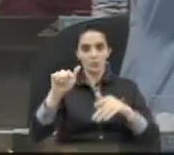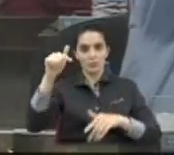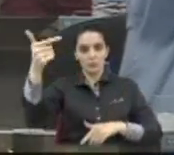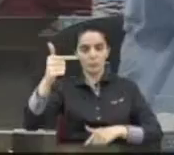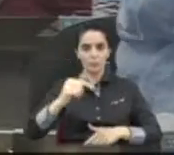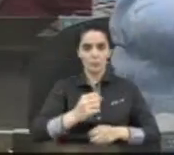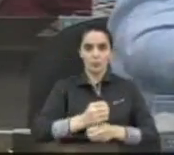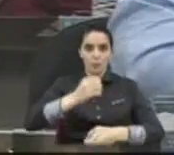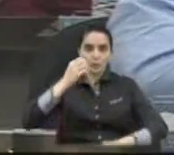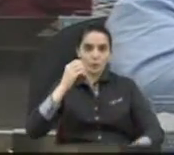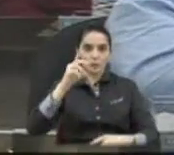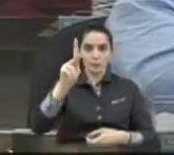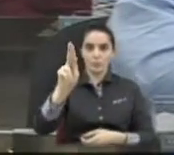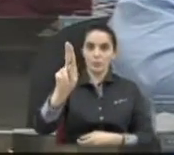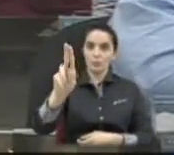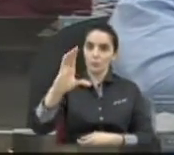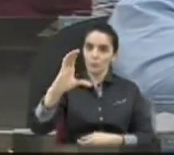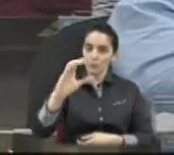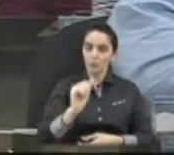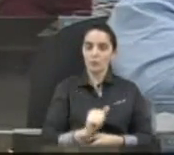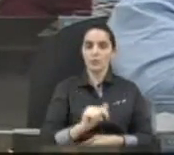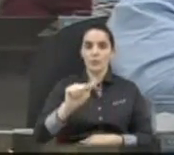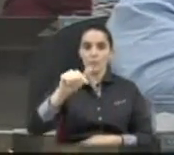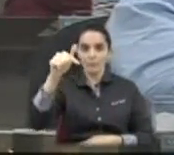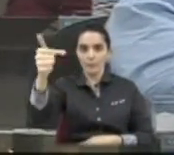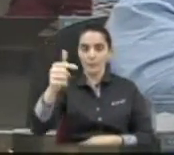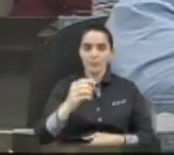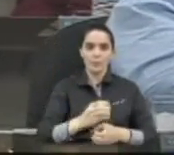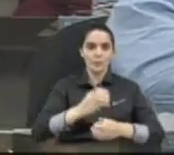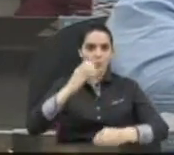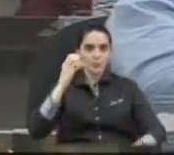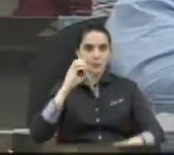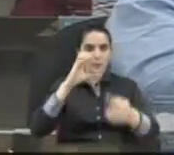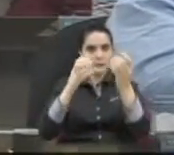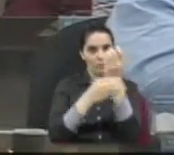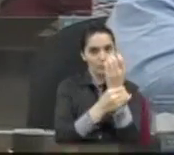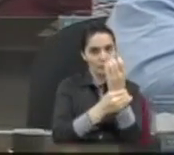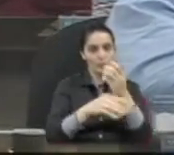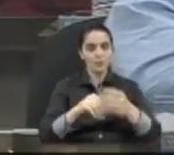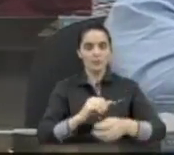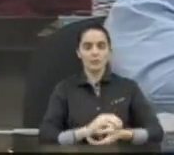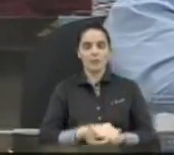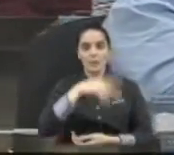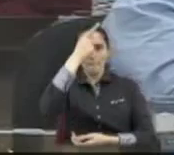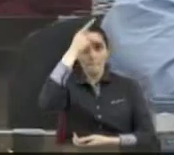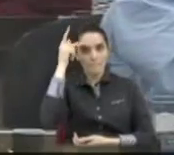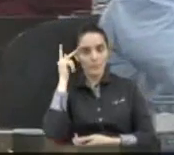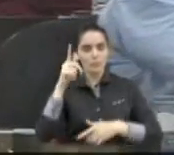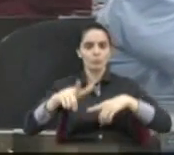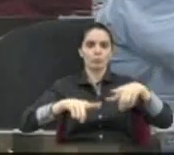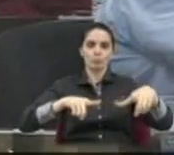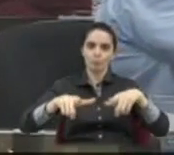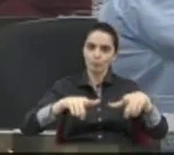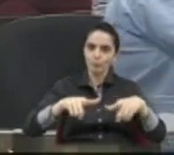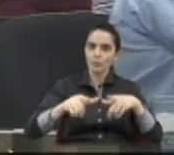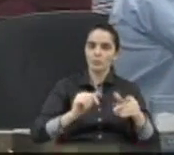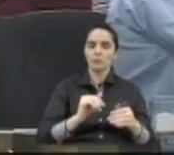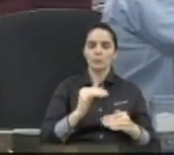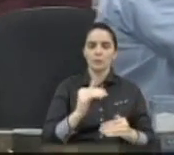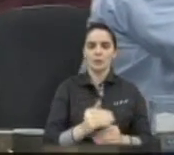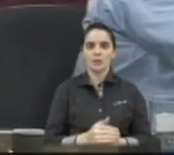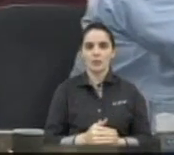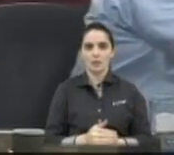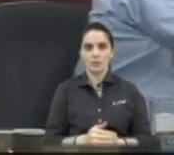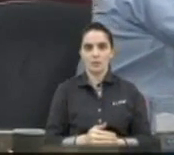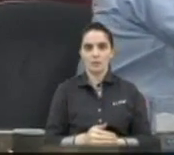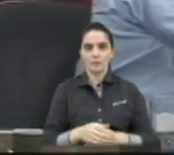fez especialização em outra faculdade de engenharia de segurança, e é uma pessoa que de fato trabalhava muito em prol da cidade